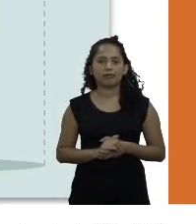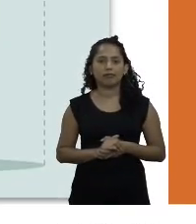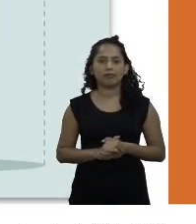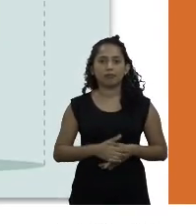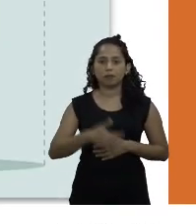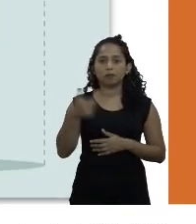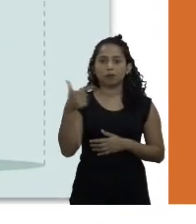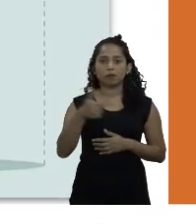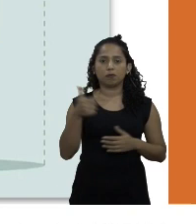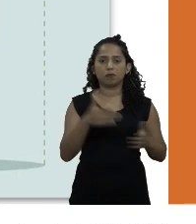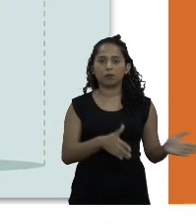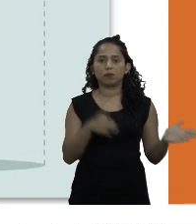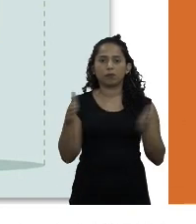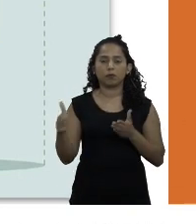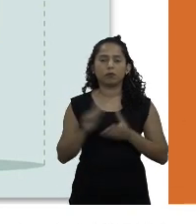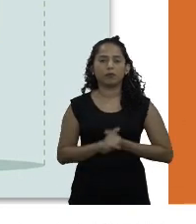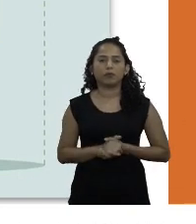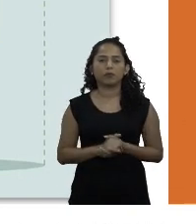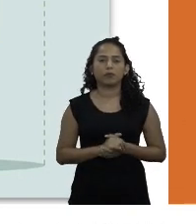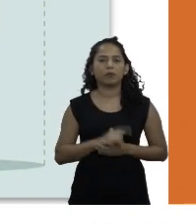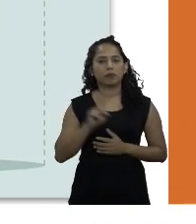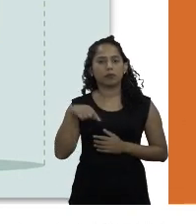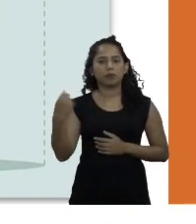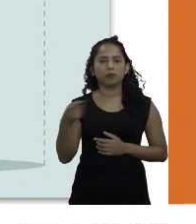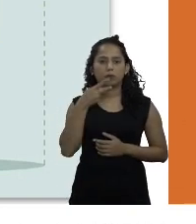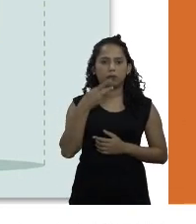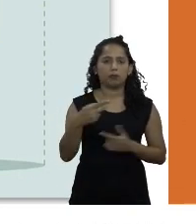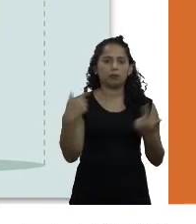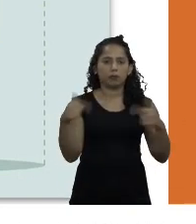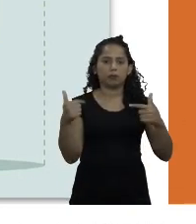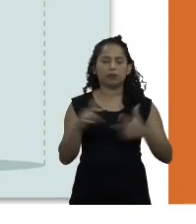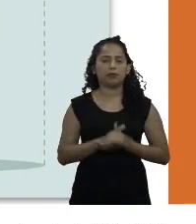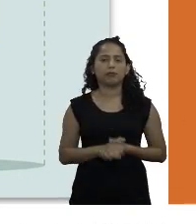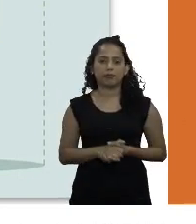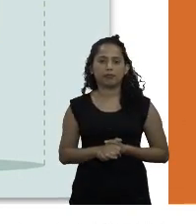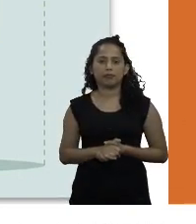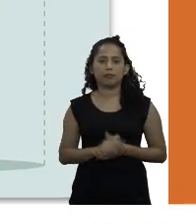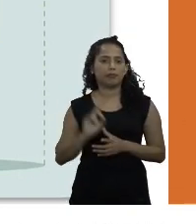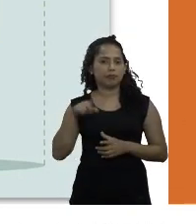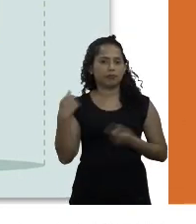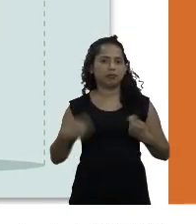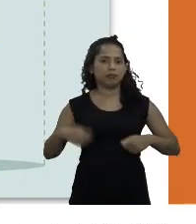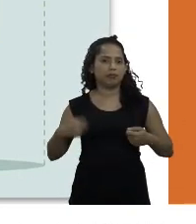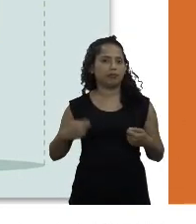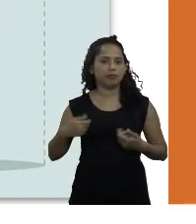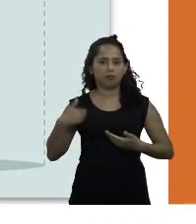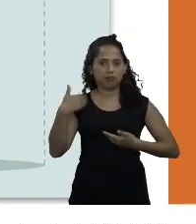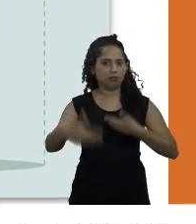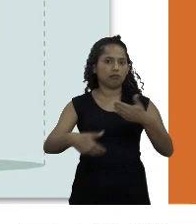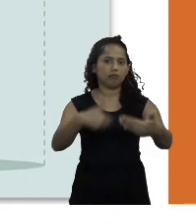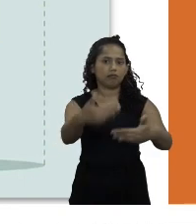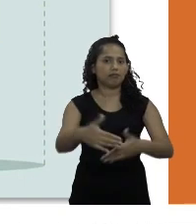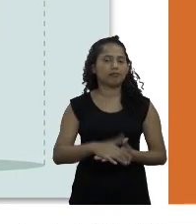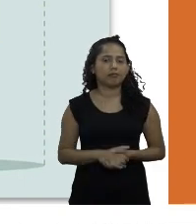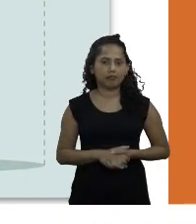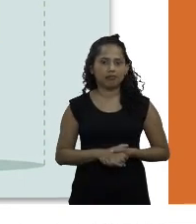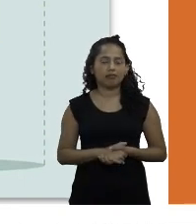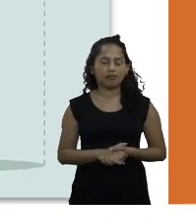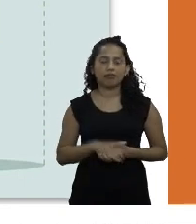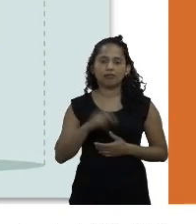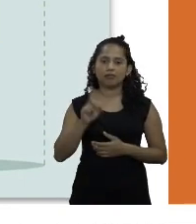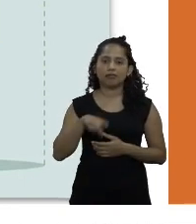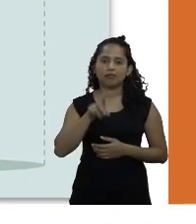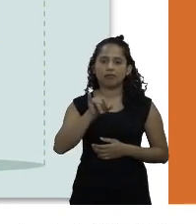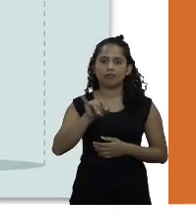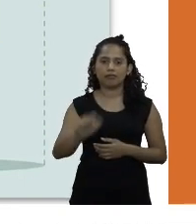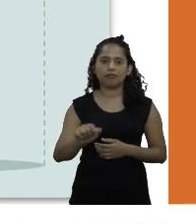segunda parte, quando falamos em trabalho, precisamos ir muito além da inteligência artificial, que é o